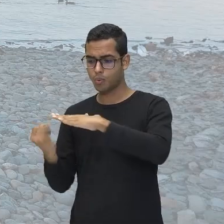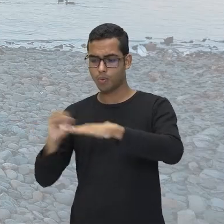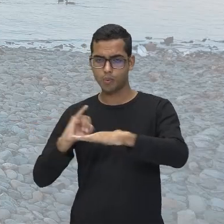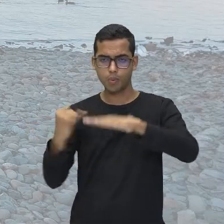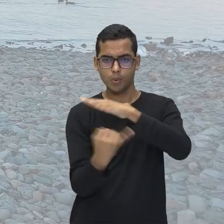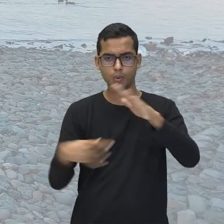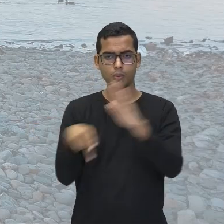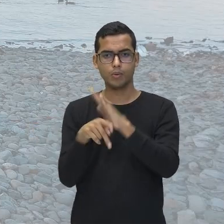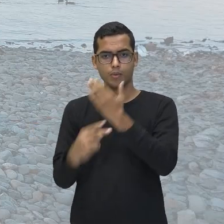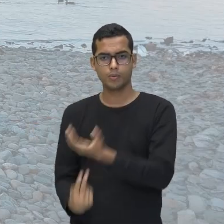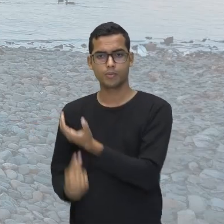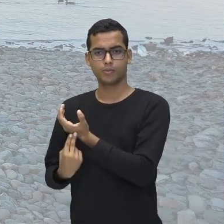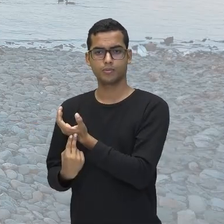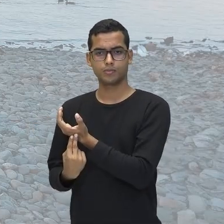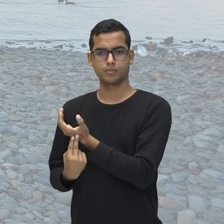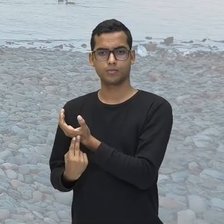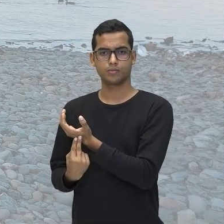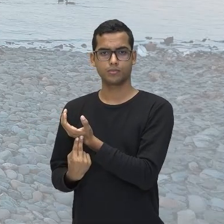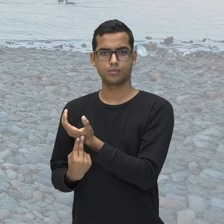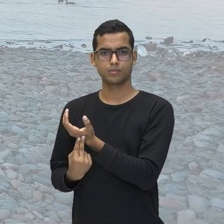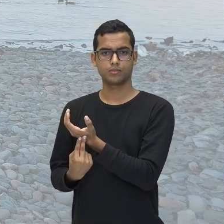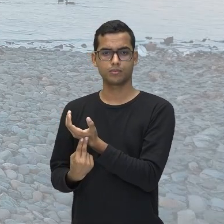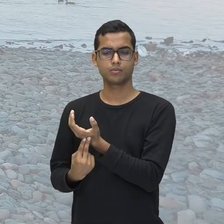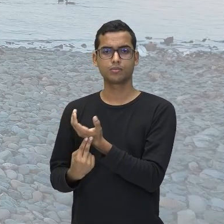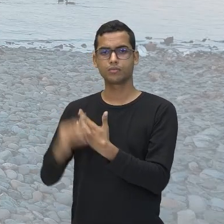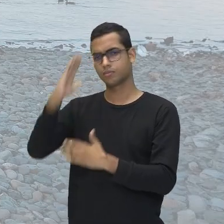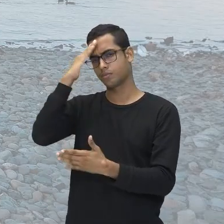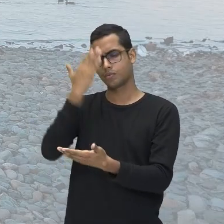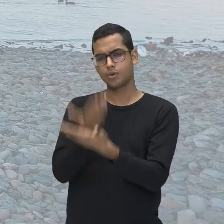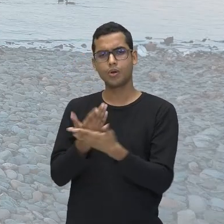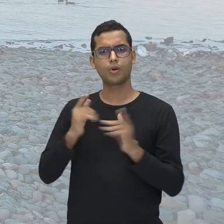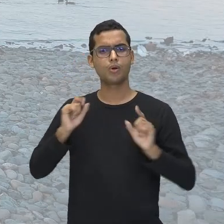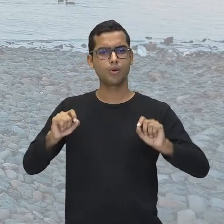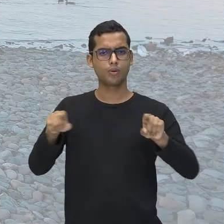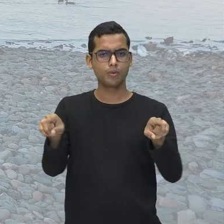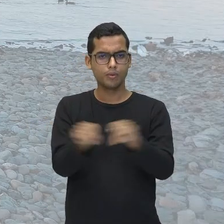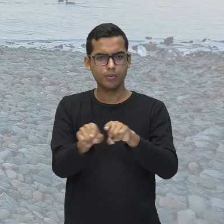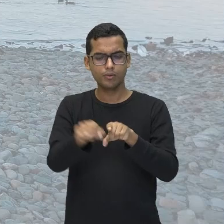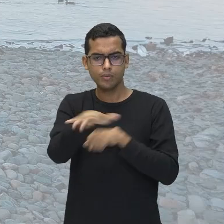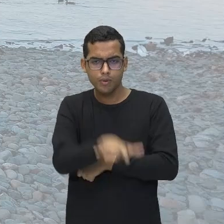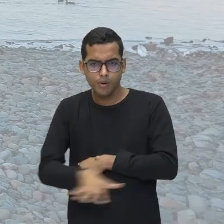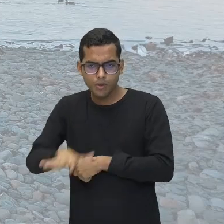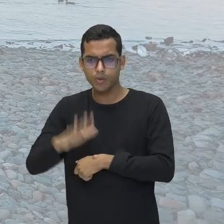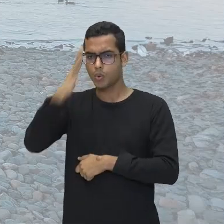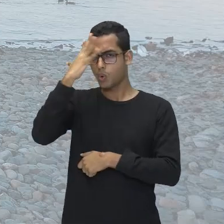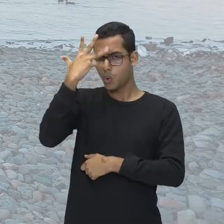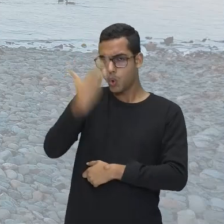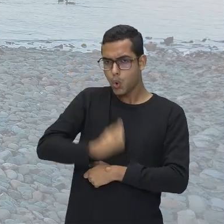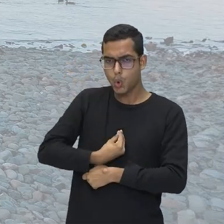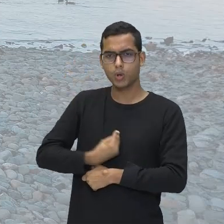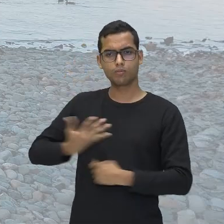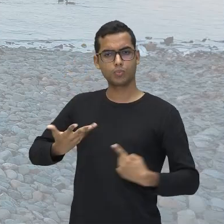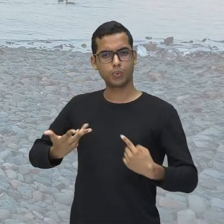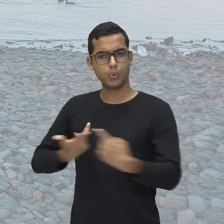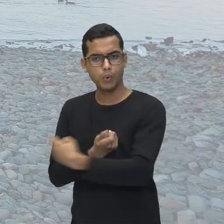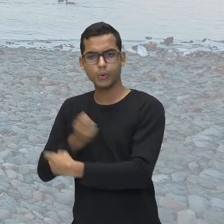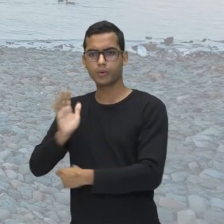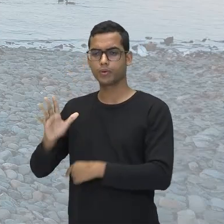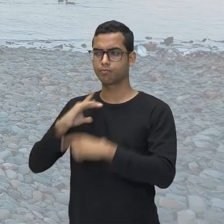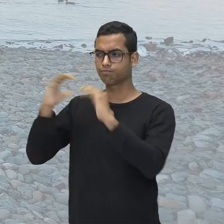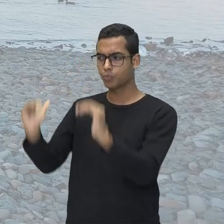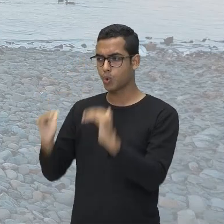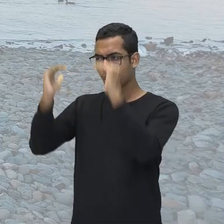japonesas. O Shintoísmo acredita nos kami, um conjunto de espíritos que já seriam divinos